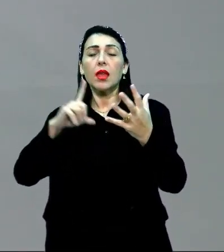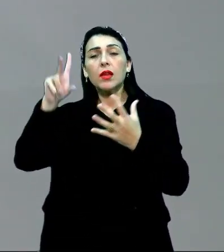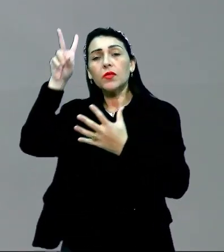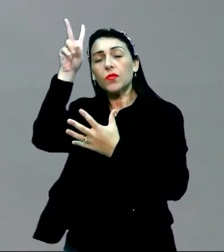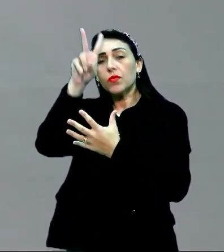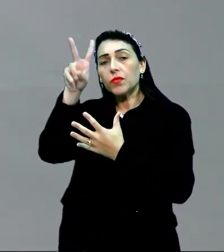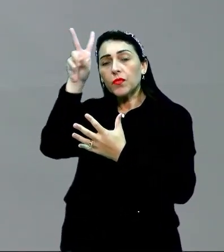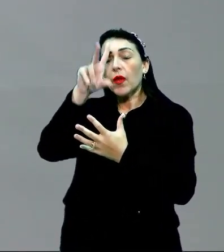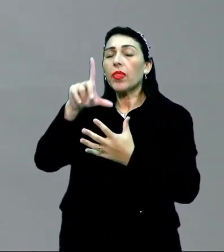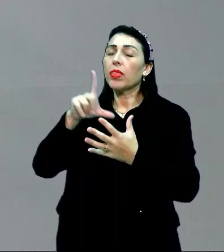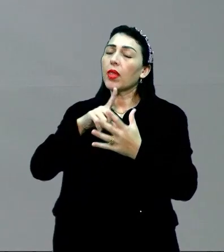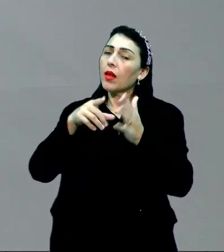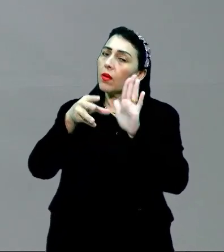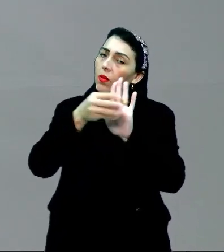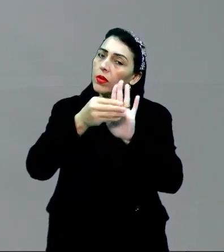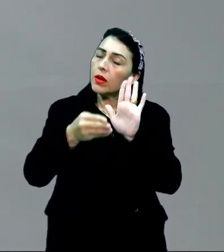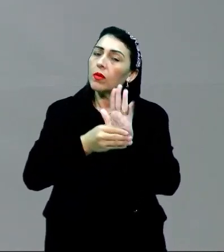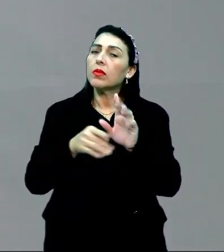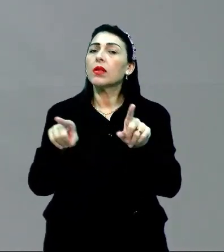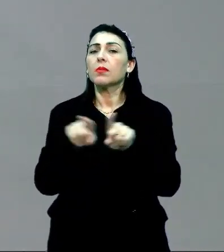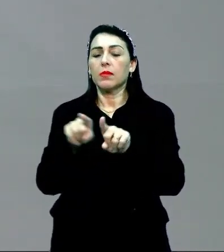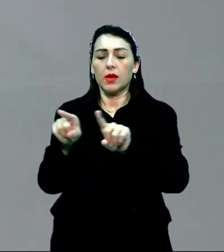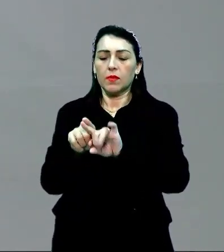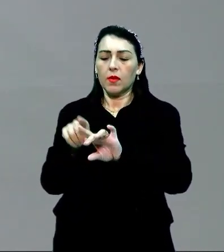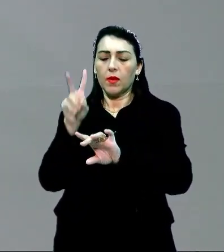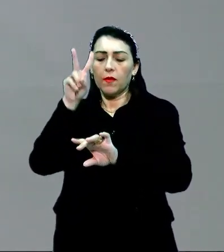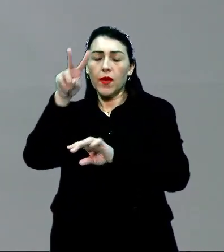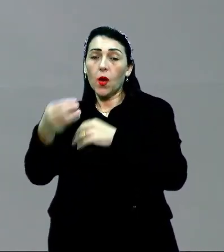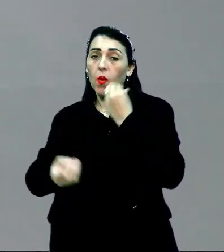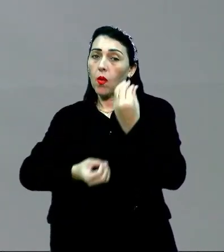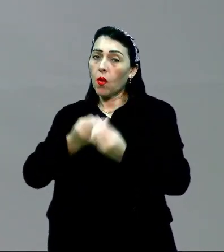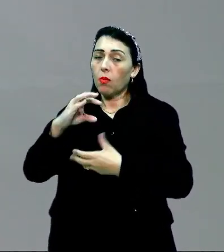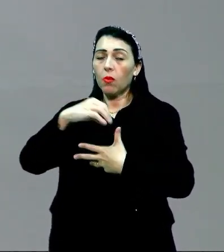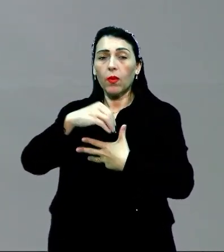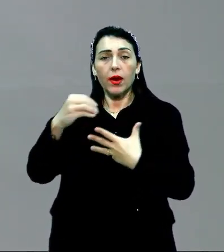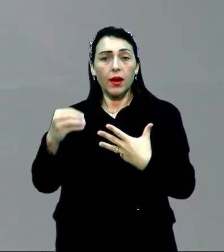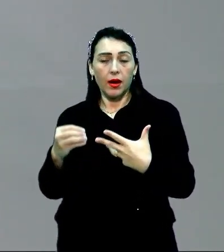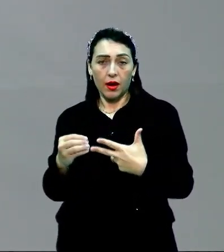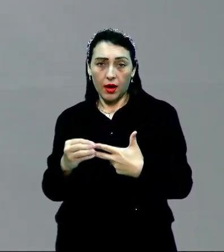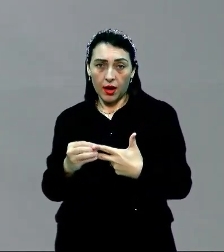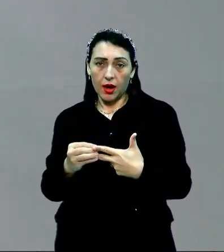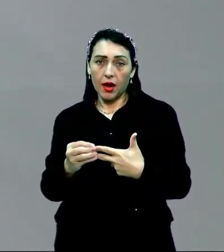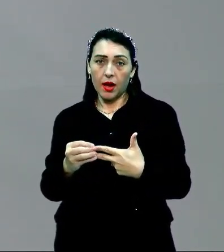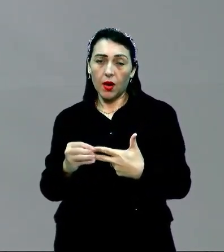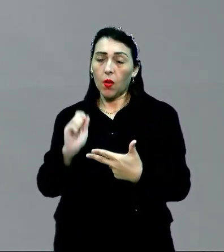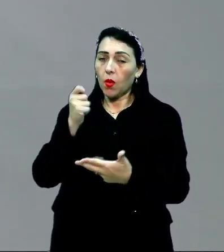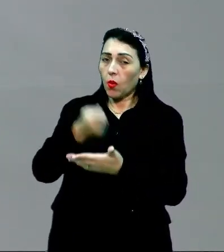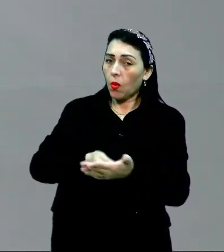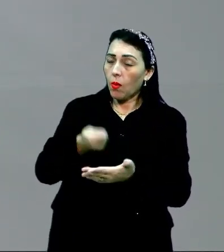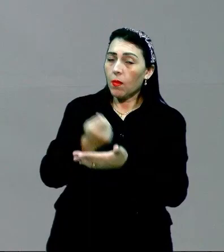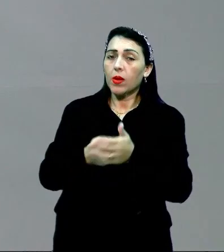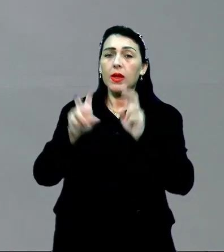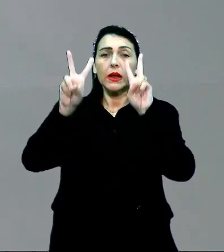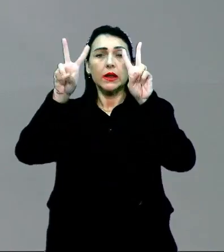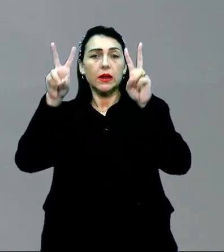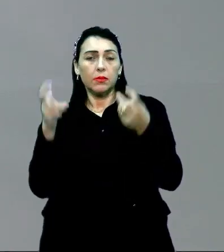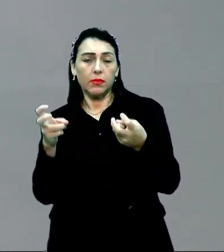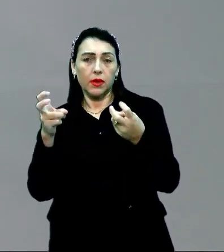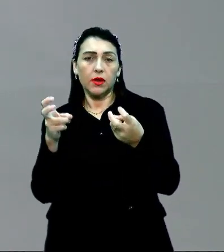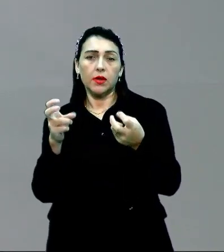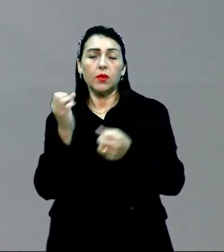história né Tem muito conteúdo dentro disso então a gente vai ver como é que o Enem Ele cobrou essa temática aí né